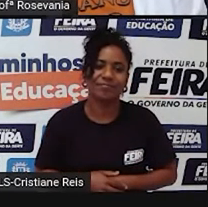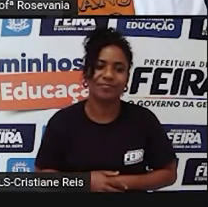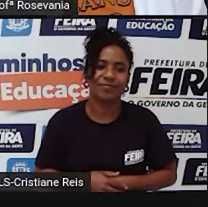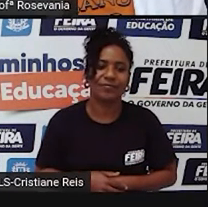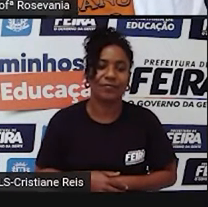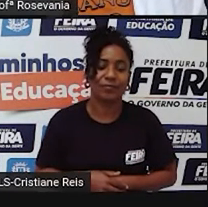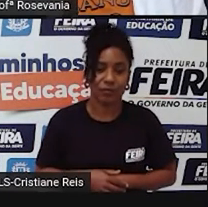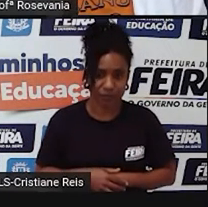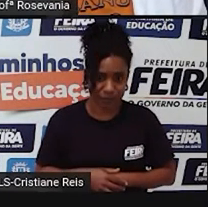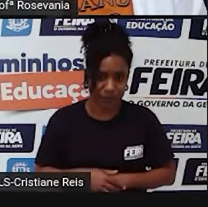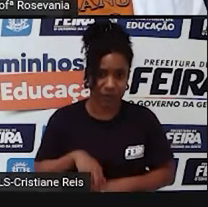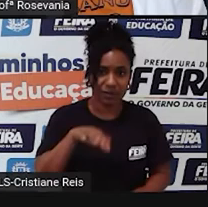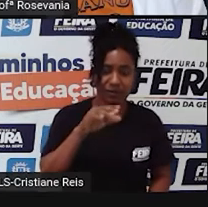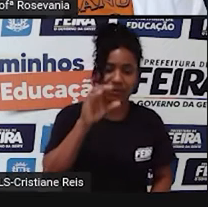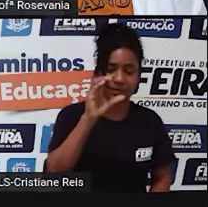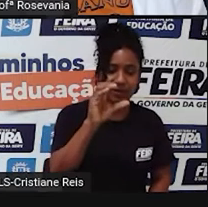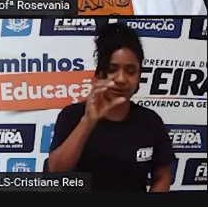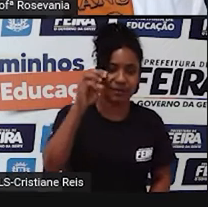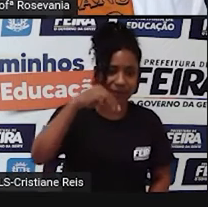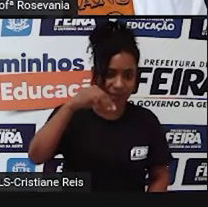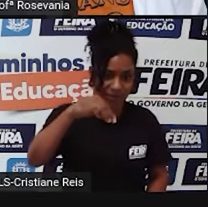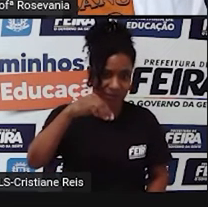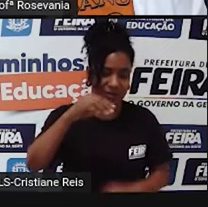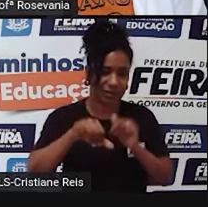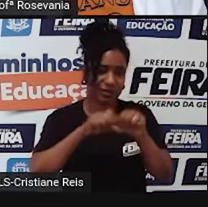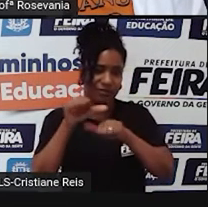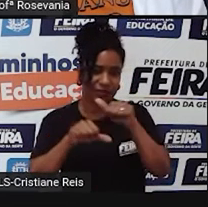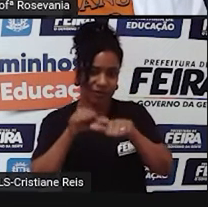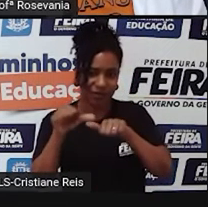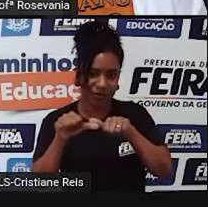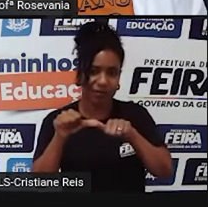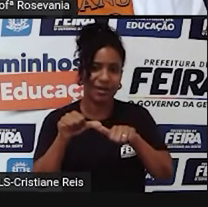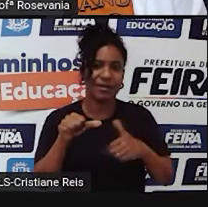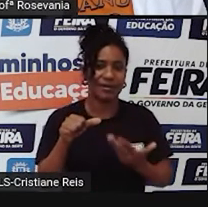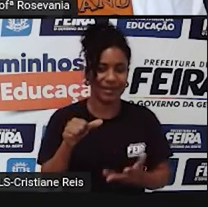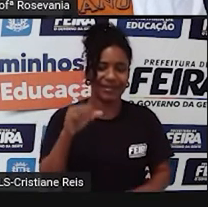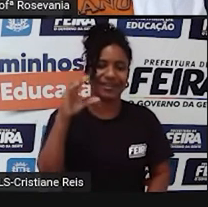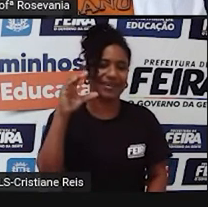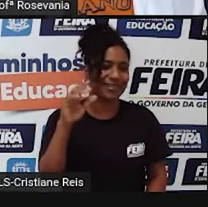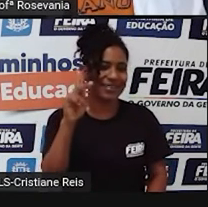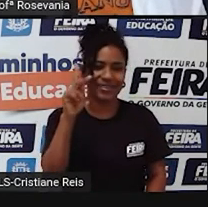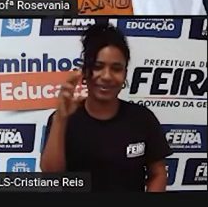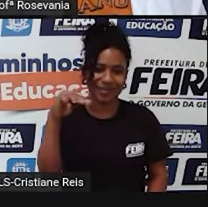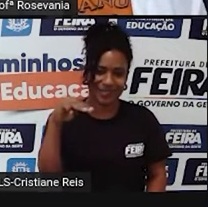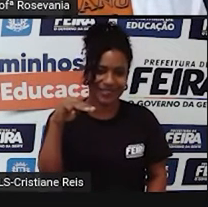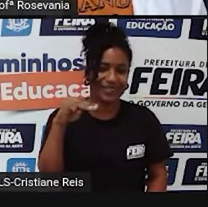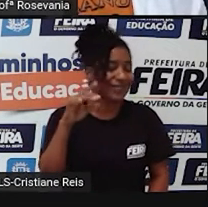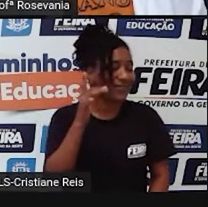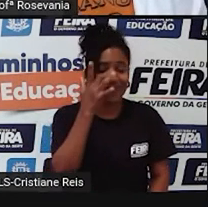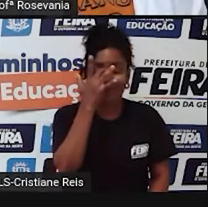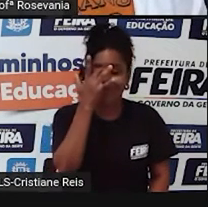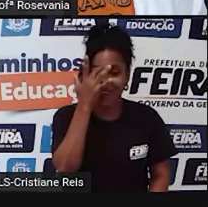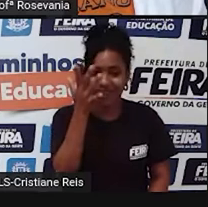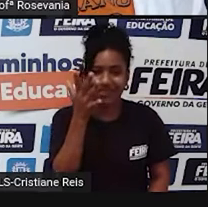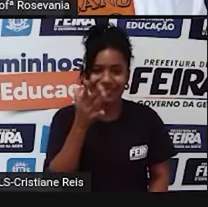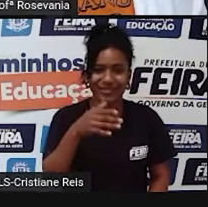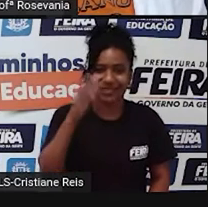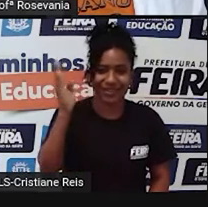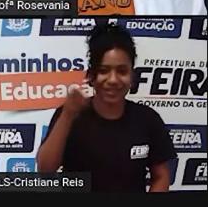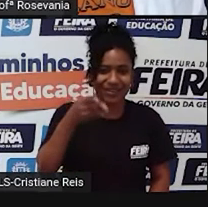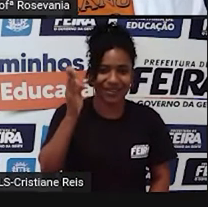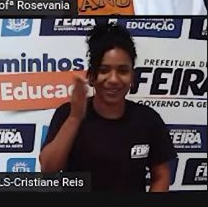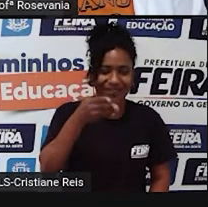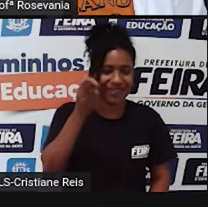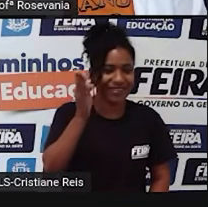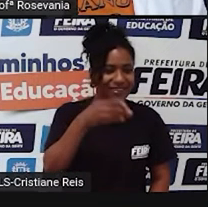quer transformar centímetro em quilômetro, a gente corta cinco casinhas. Simples assim. Um,